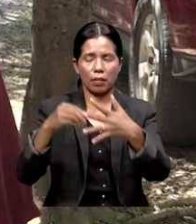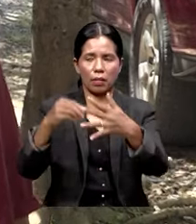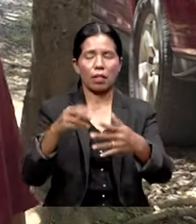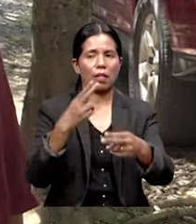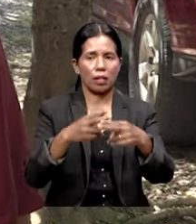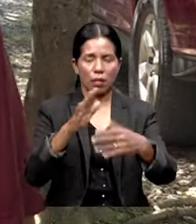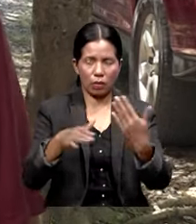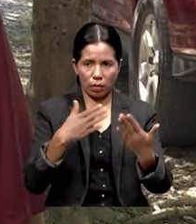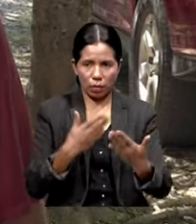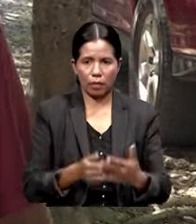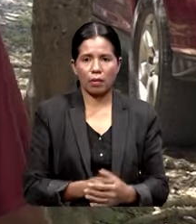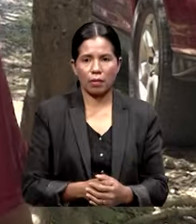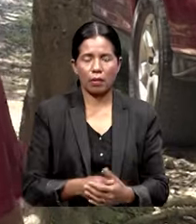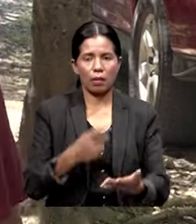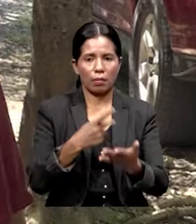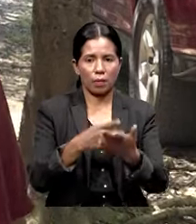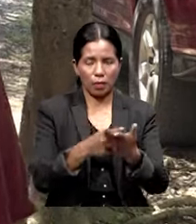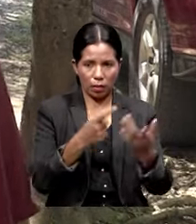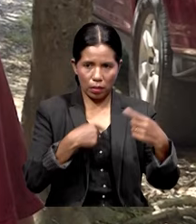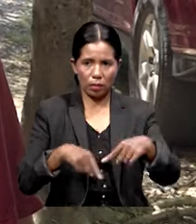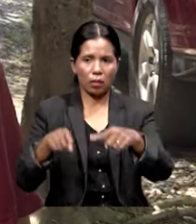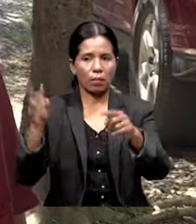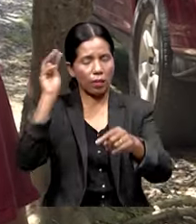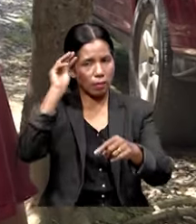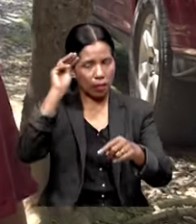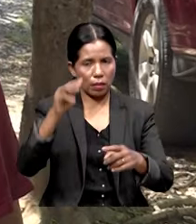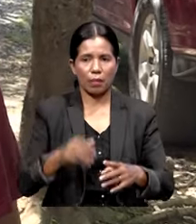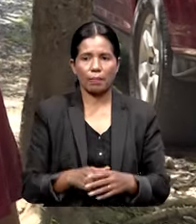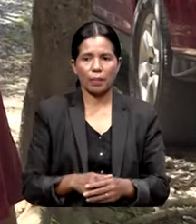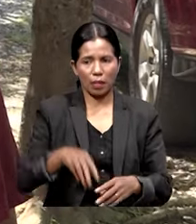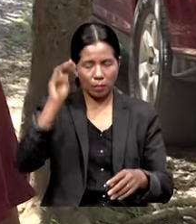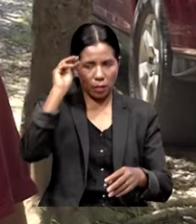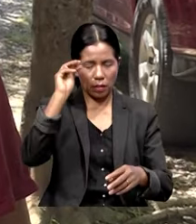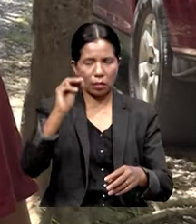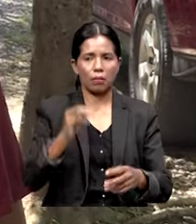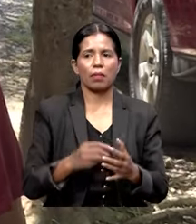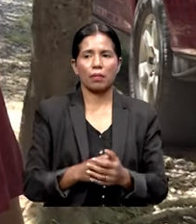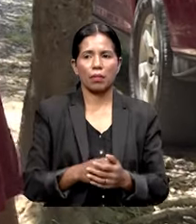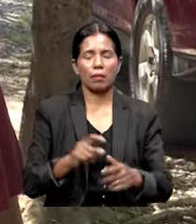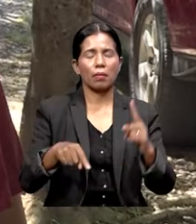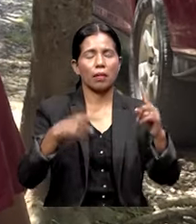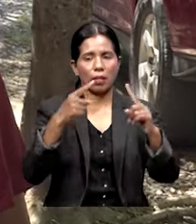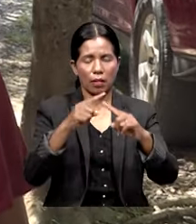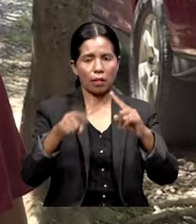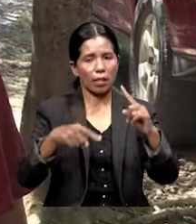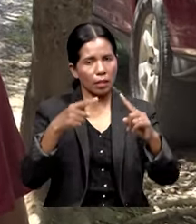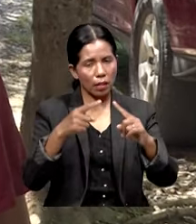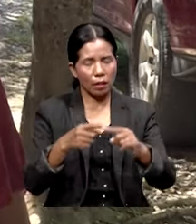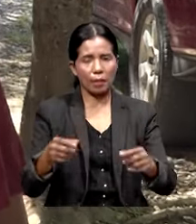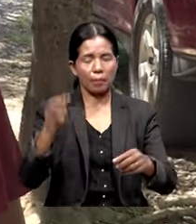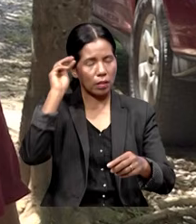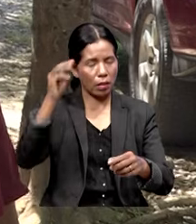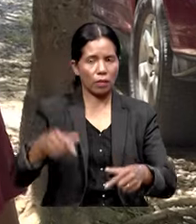negoto né proposta batia na o ministério ministério mas se bahira mas ministério atu for